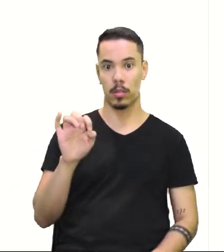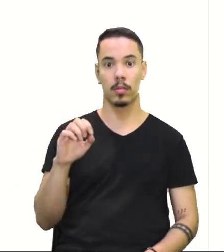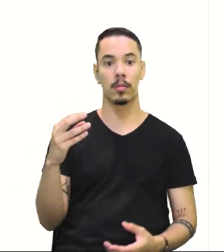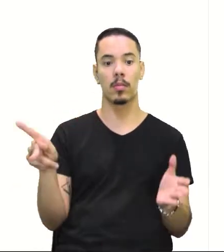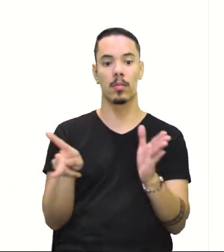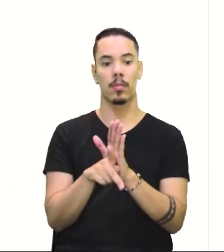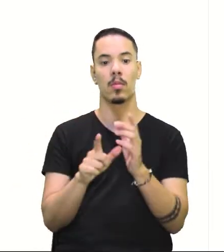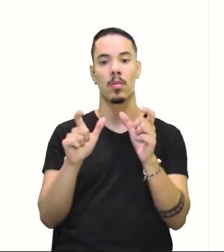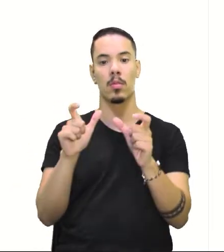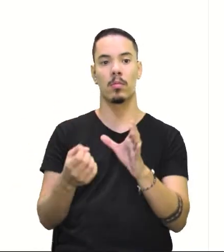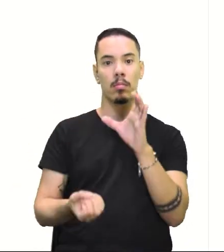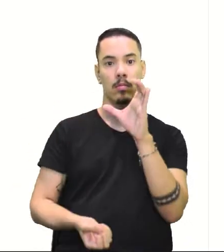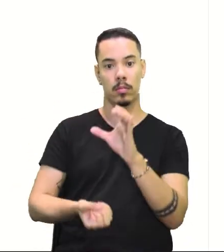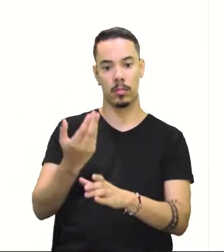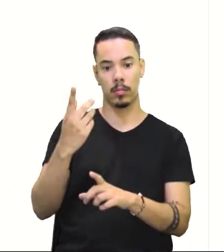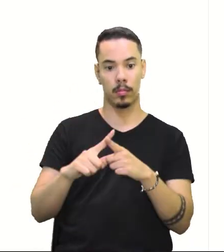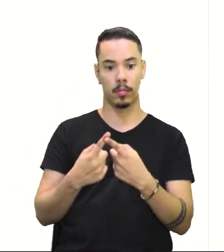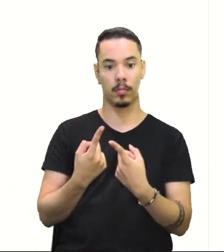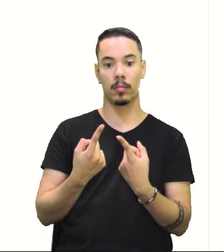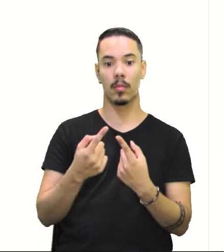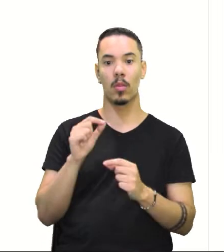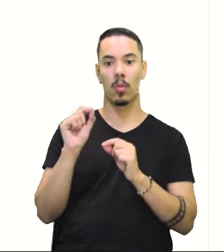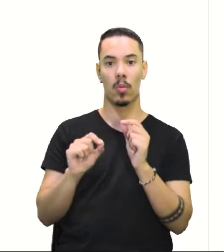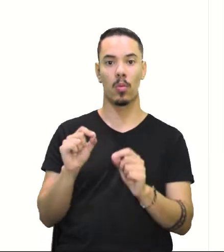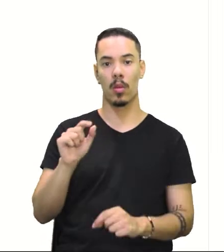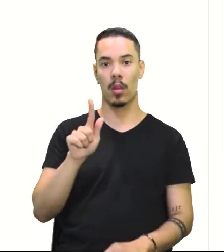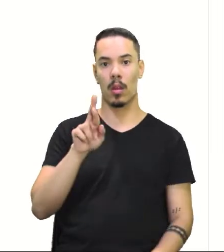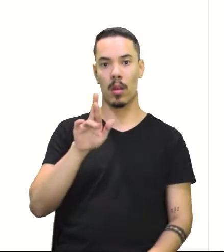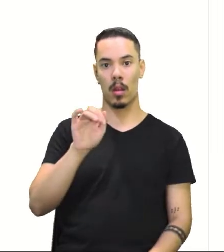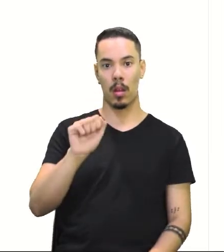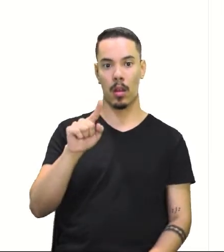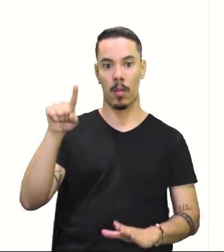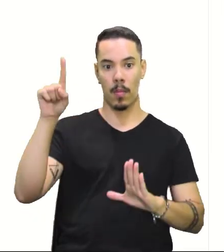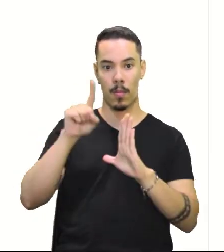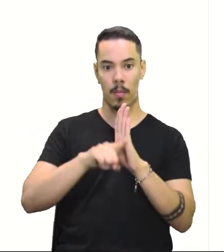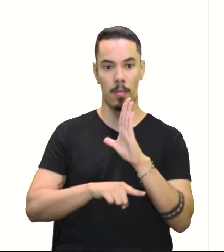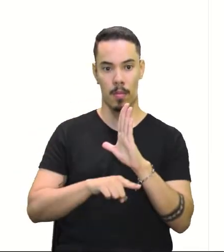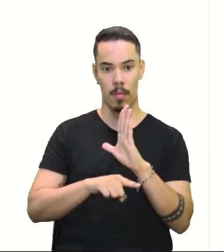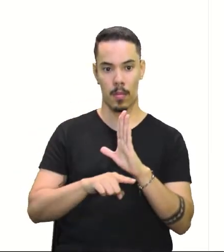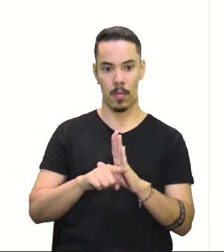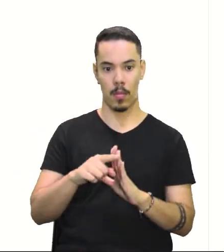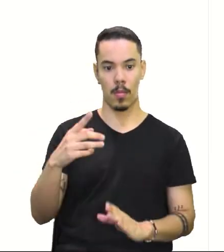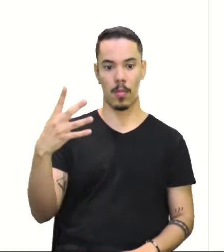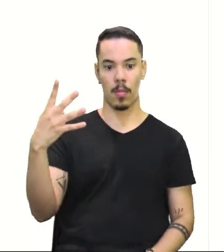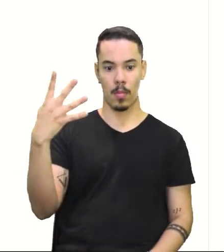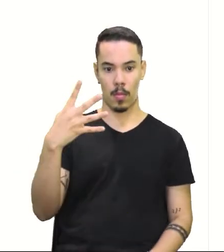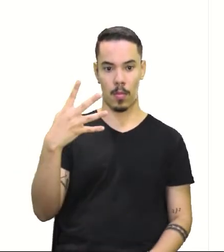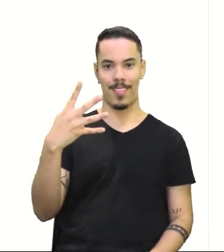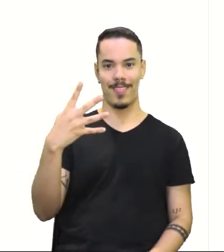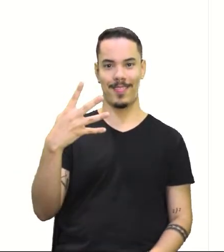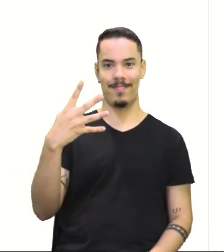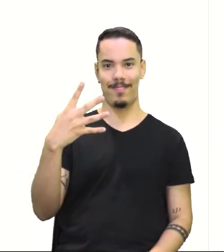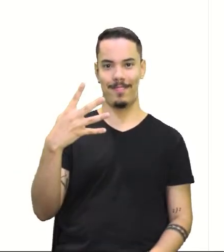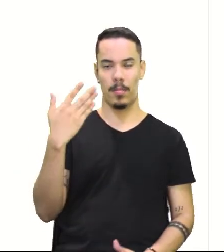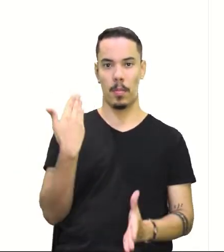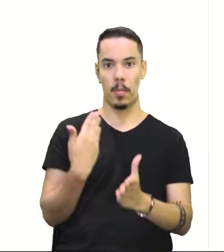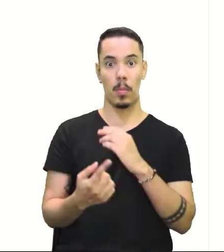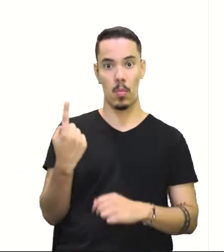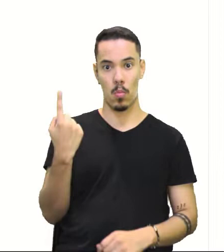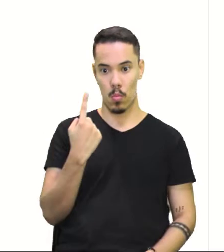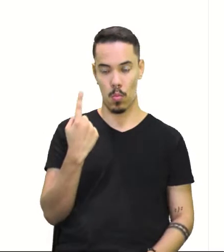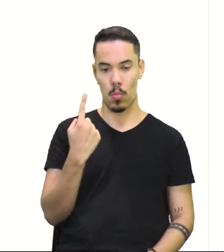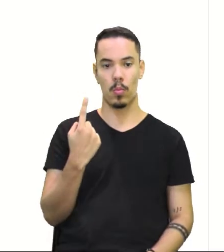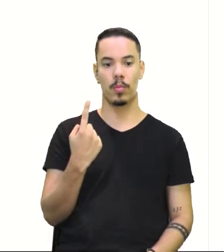Só que agora com um grau a menos. Então, se era X na quinta, agora ficou X na quarta. 3x